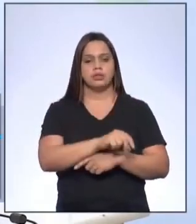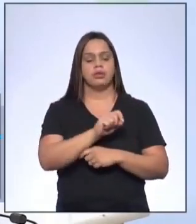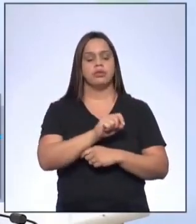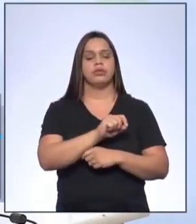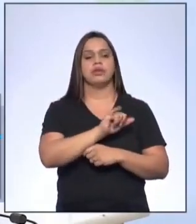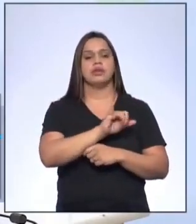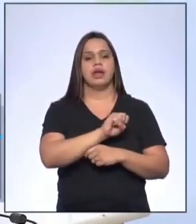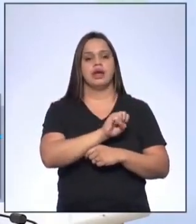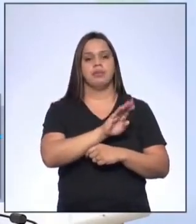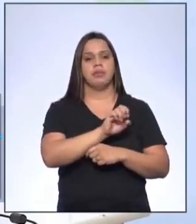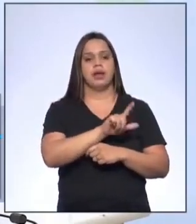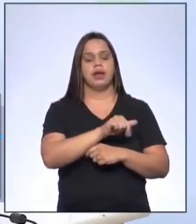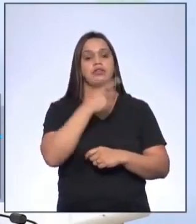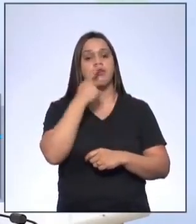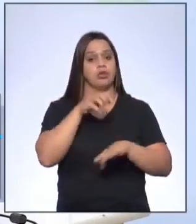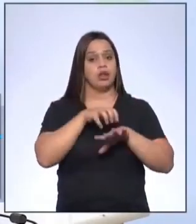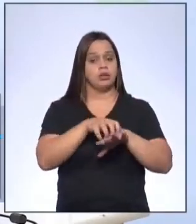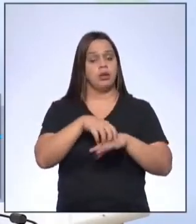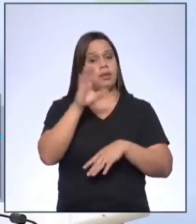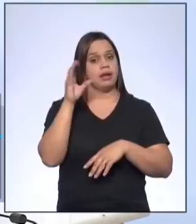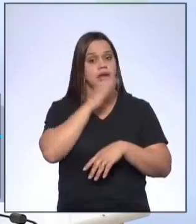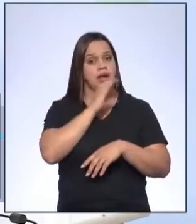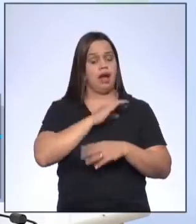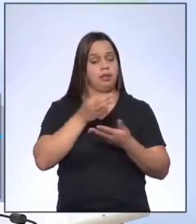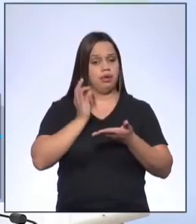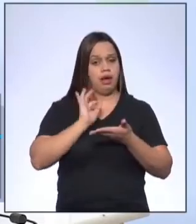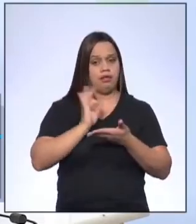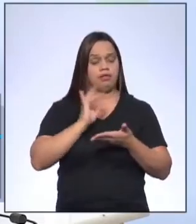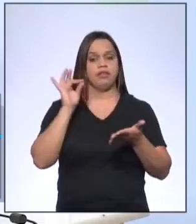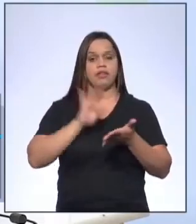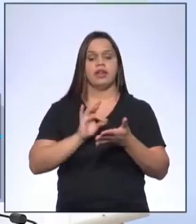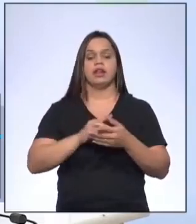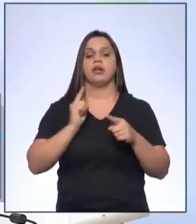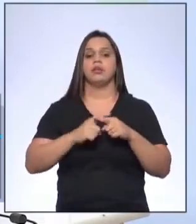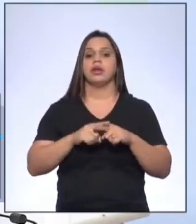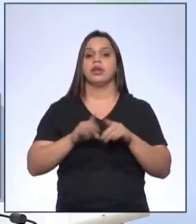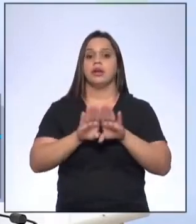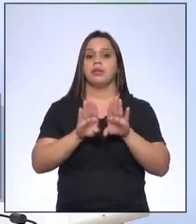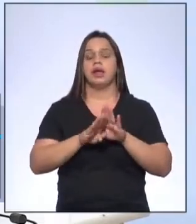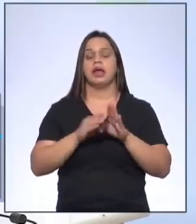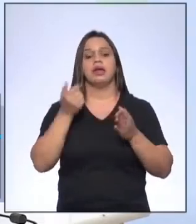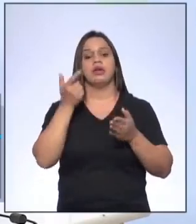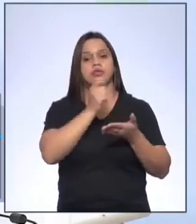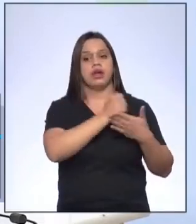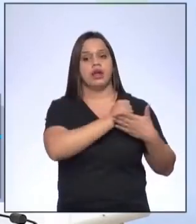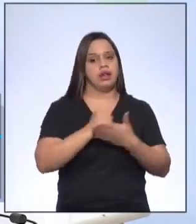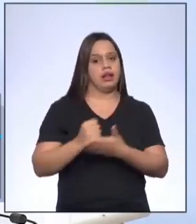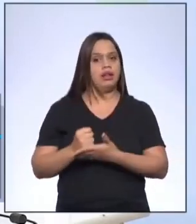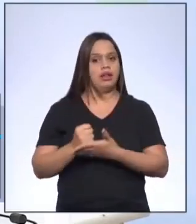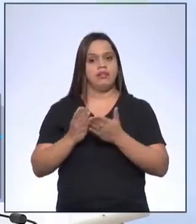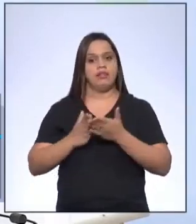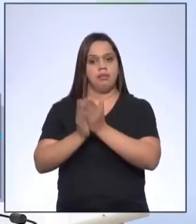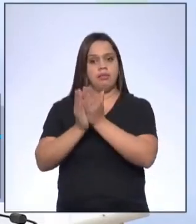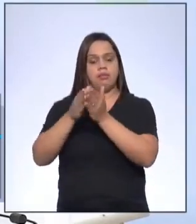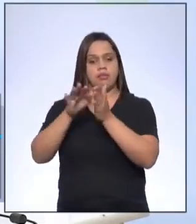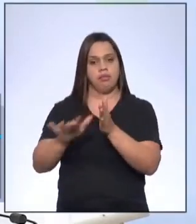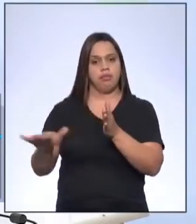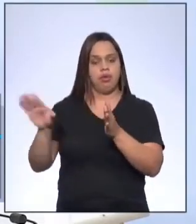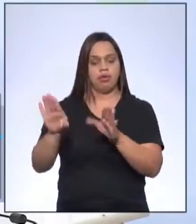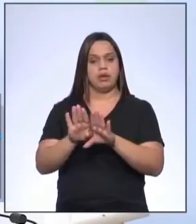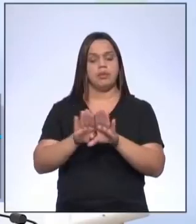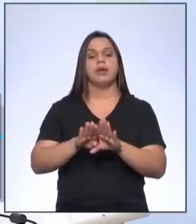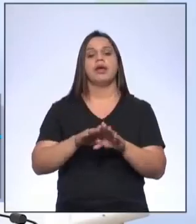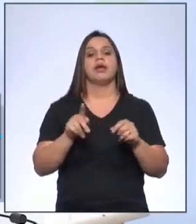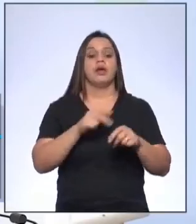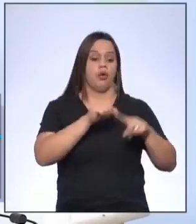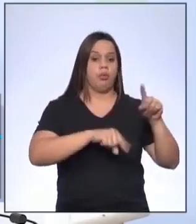mais rápido para o café, exatamente isso, né? O escoamento mais rápido para os portos, a Isabel para a expansão do produto, né?